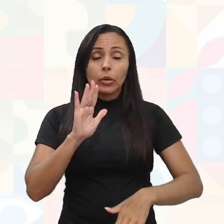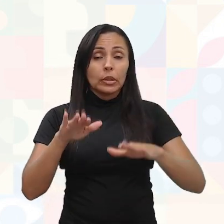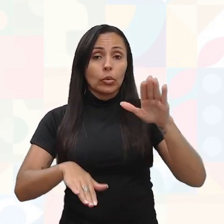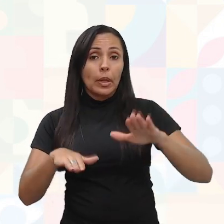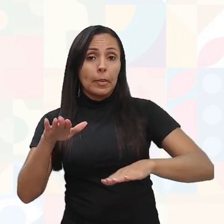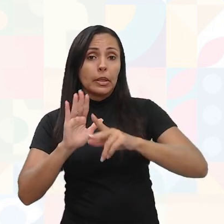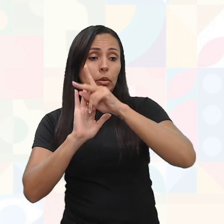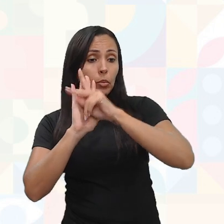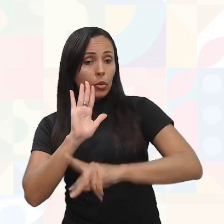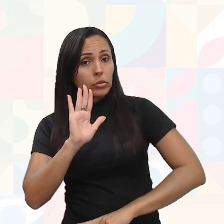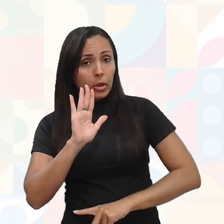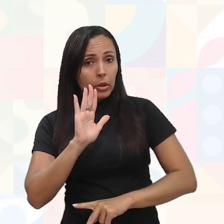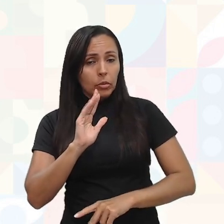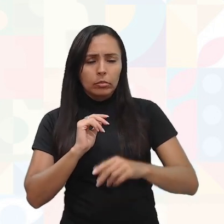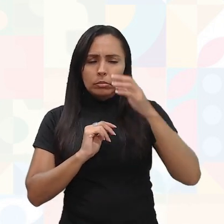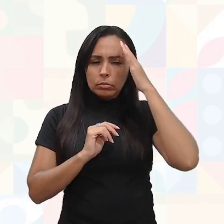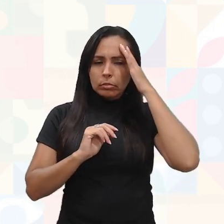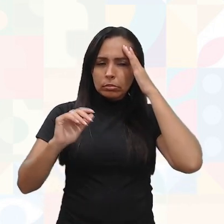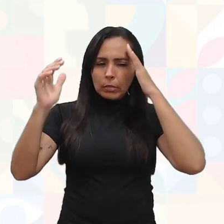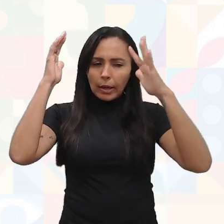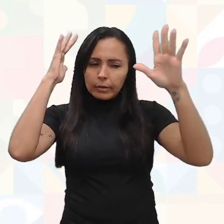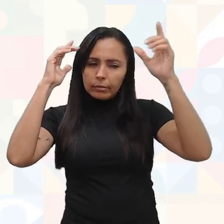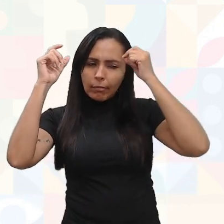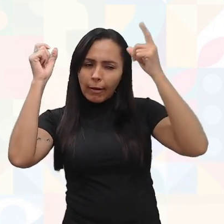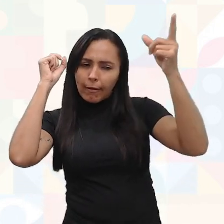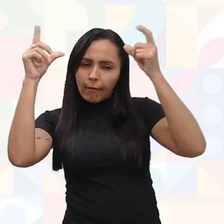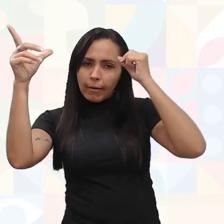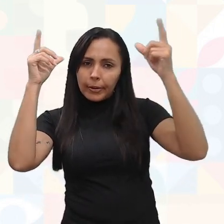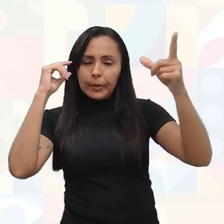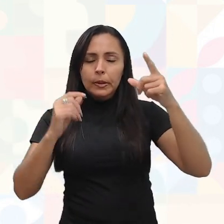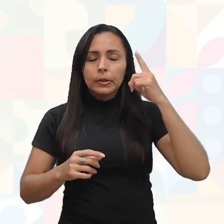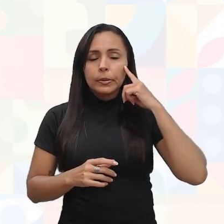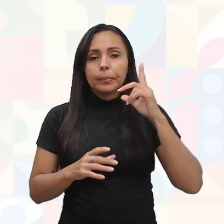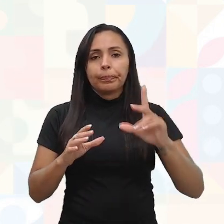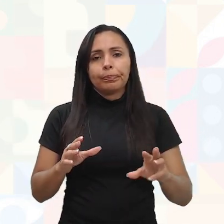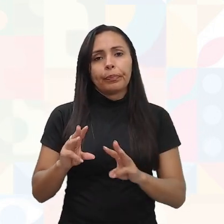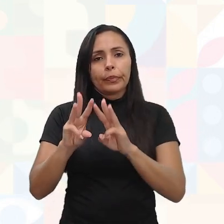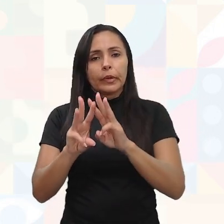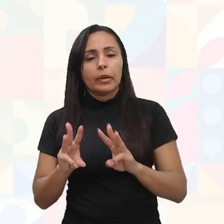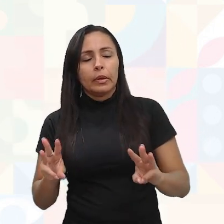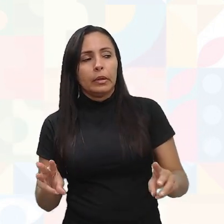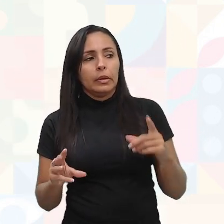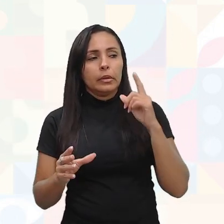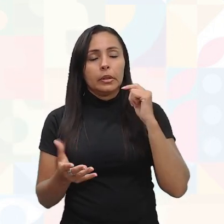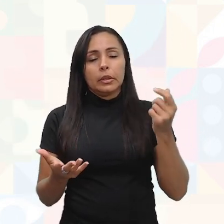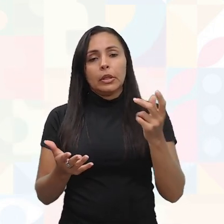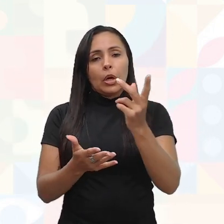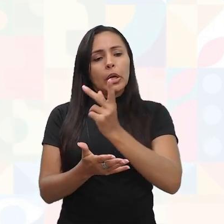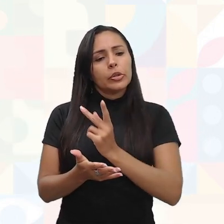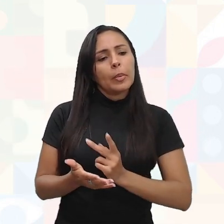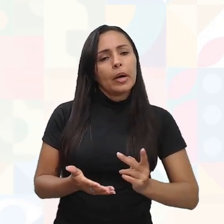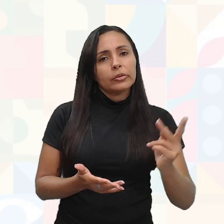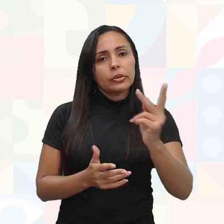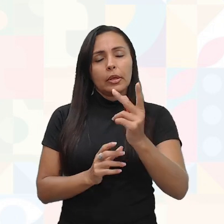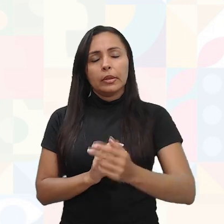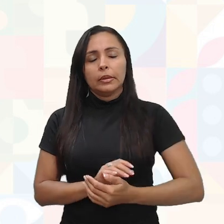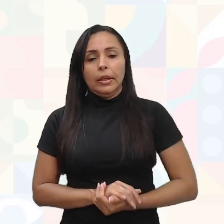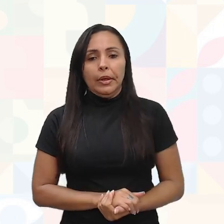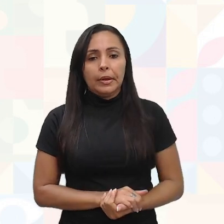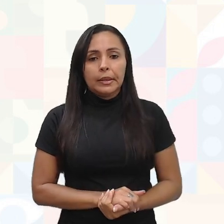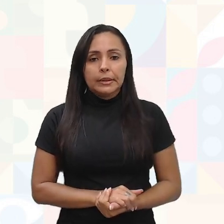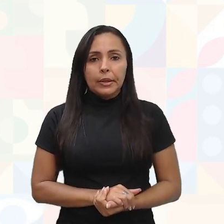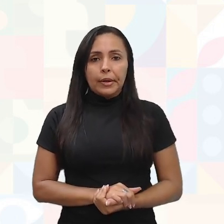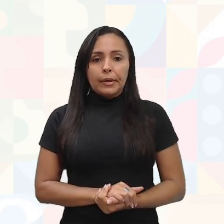projeto. Se você está trazendo um site que exige, de alguma forma, expor imagens, né, seria interessante